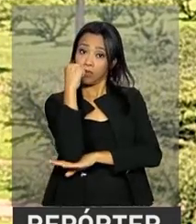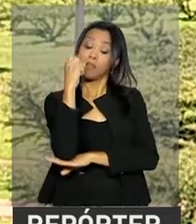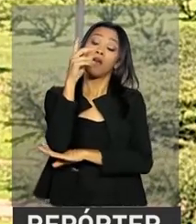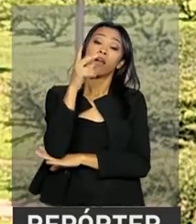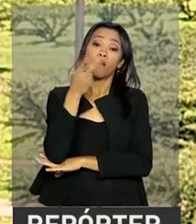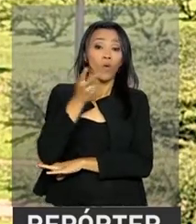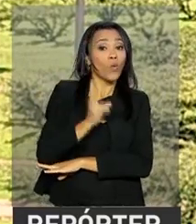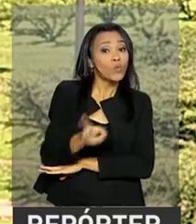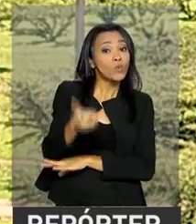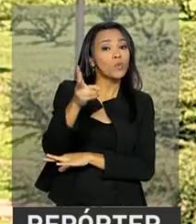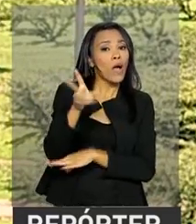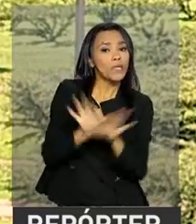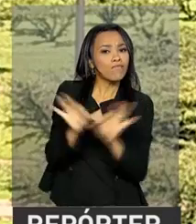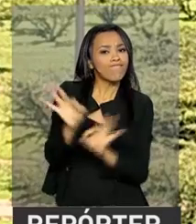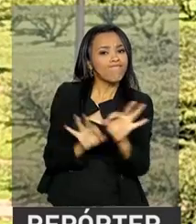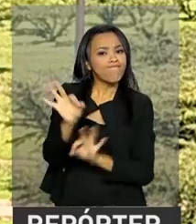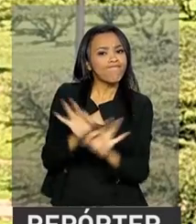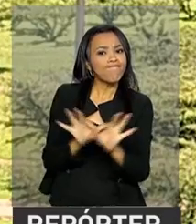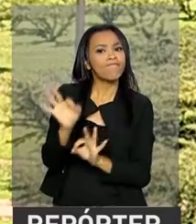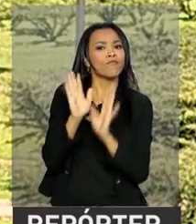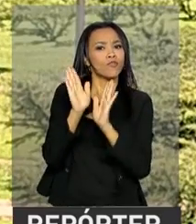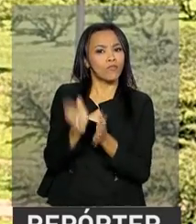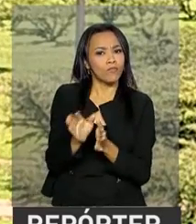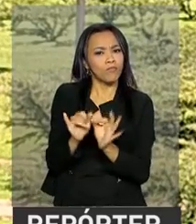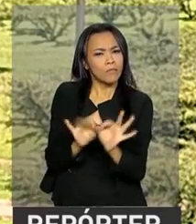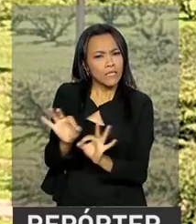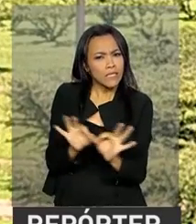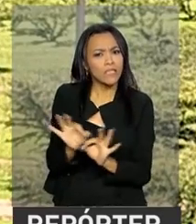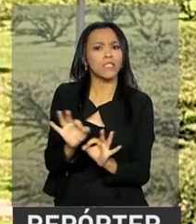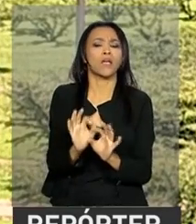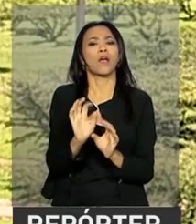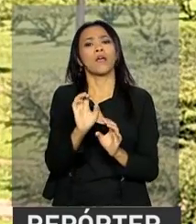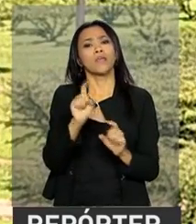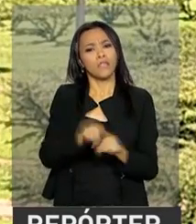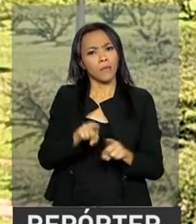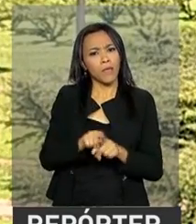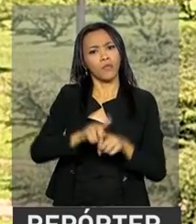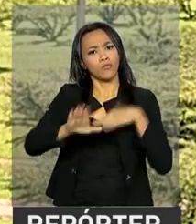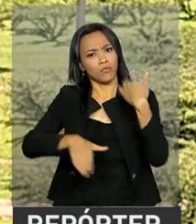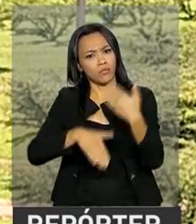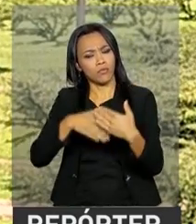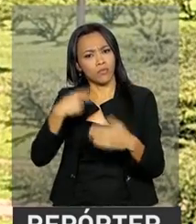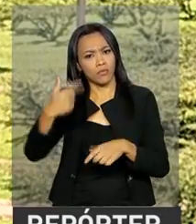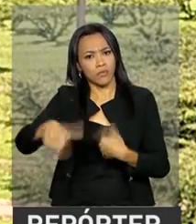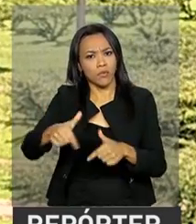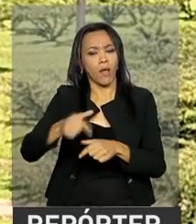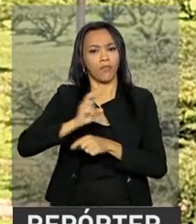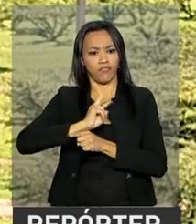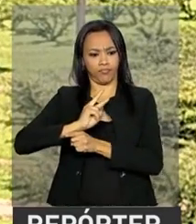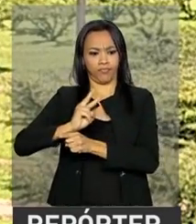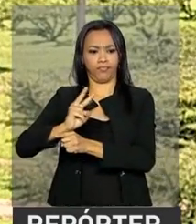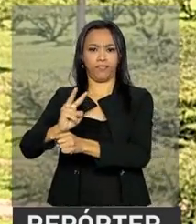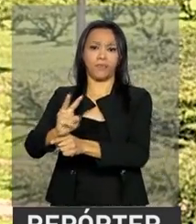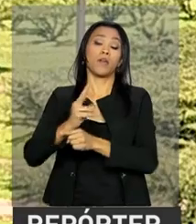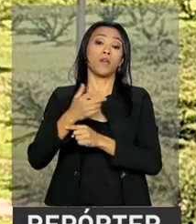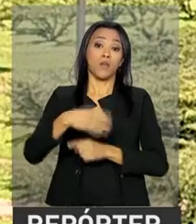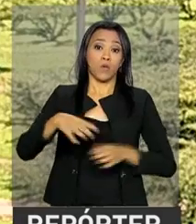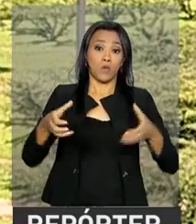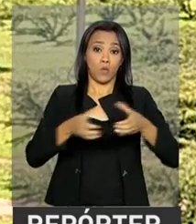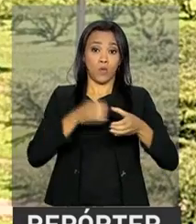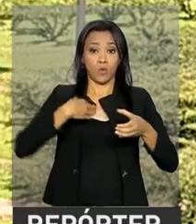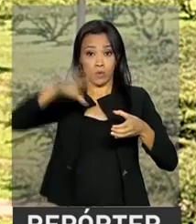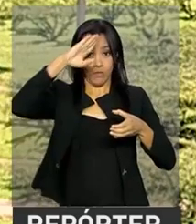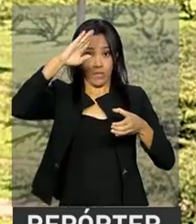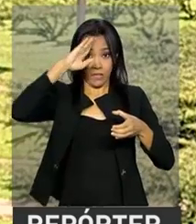ainda estão sendo sendo planejadas Mas além das ações ostensivas os militares devem também dar